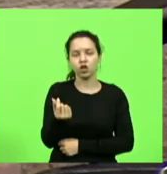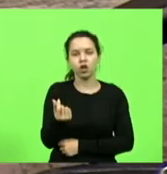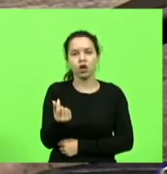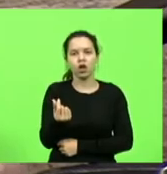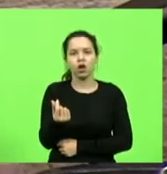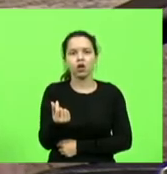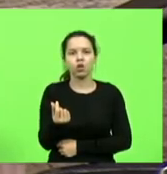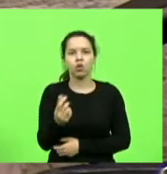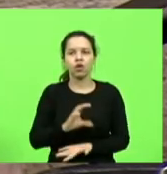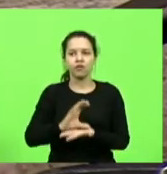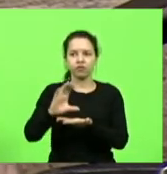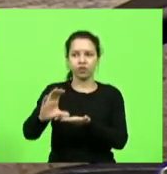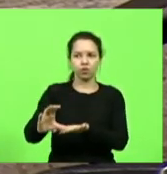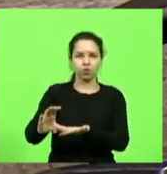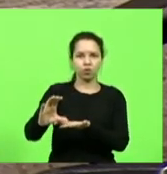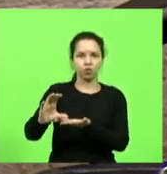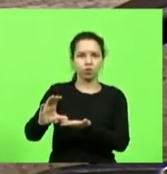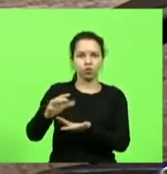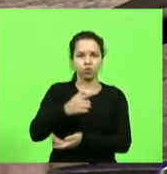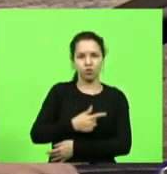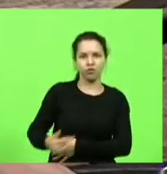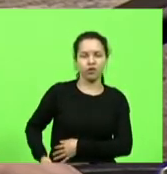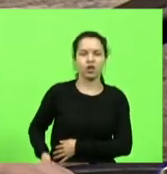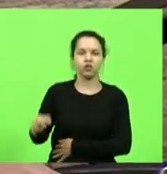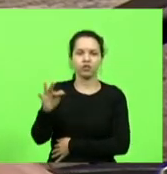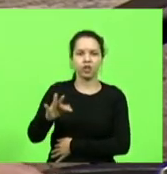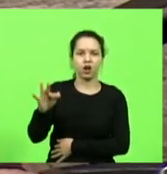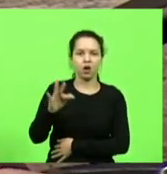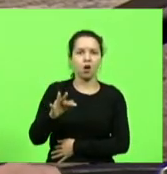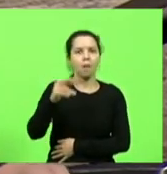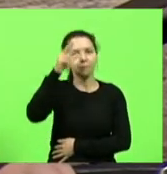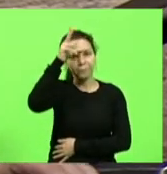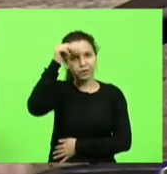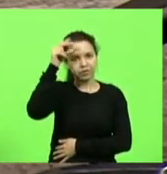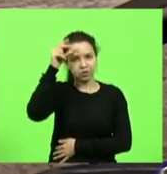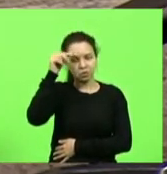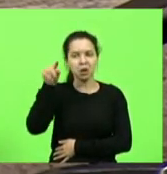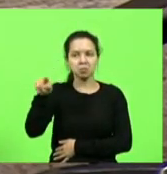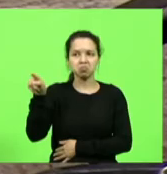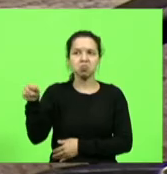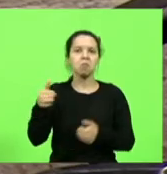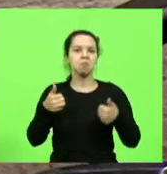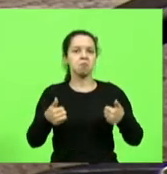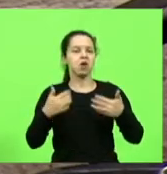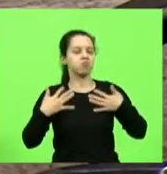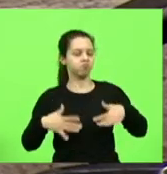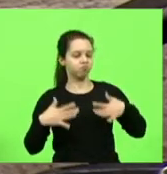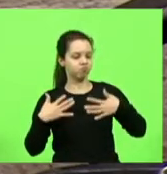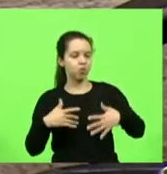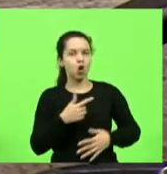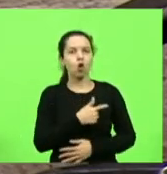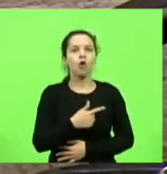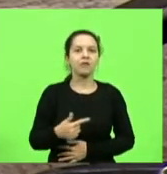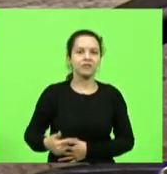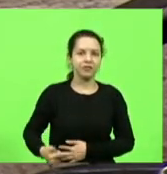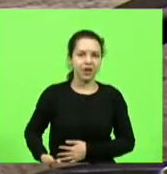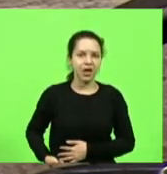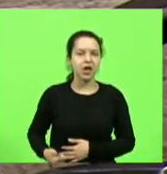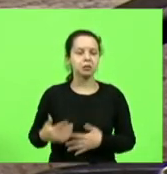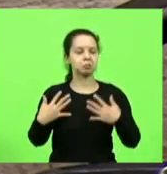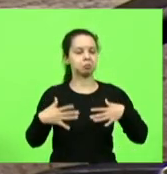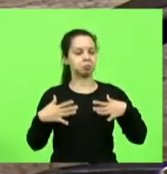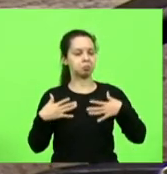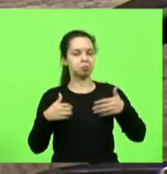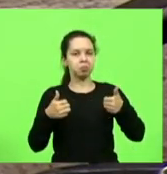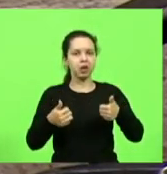recursos enviados pelo governo federal. Tem prefeitura que está muito bem obrigado aí. O governo está muito bem obrigado. Está nadando em dinheiro e